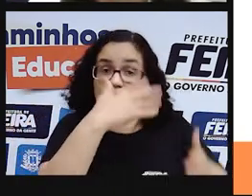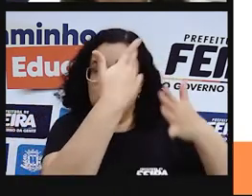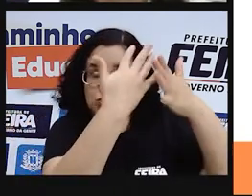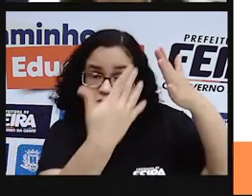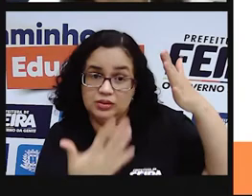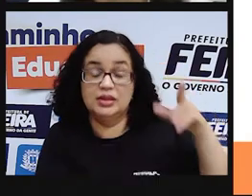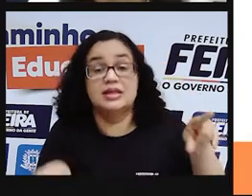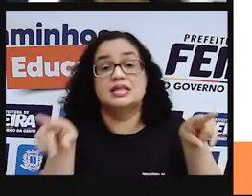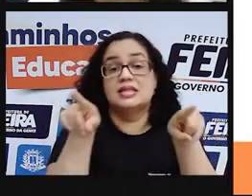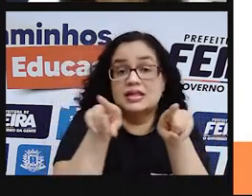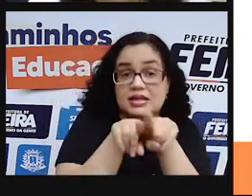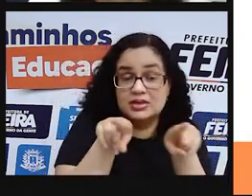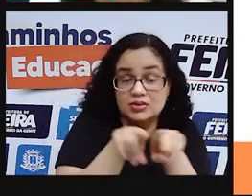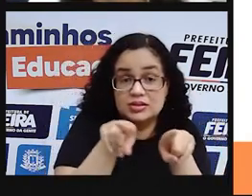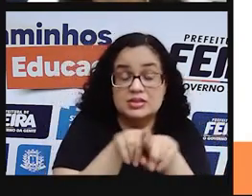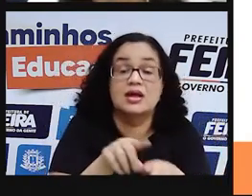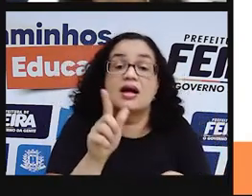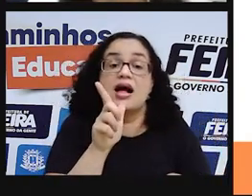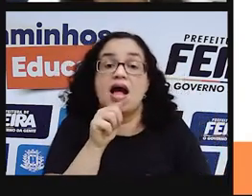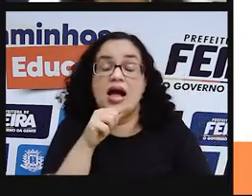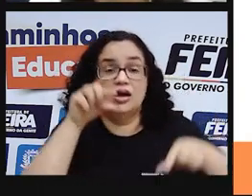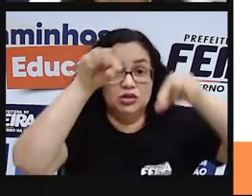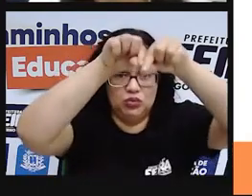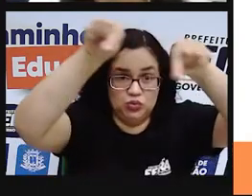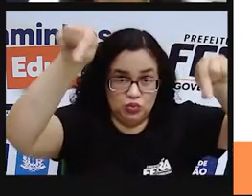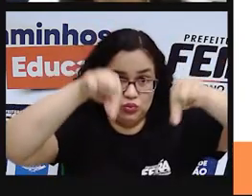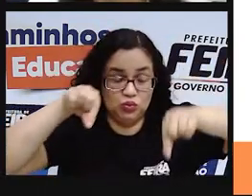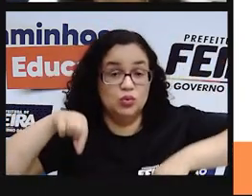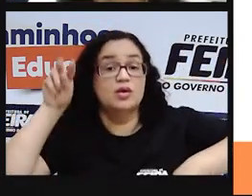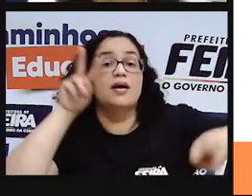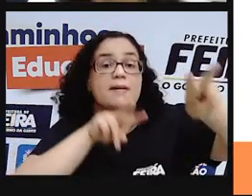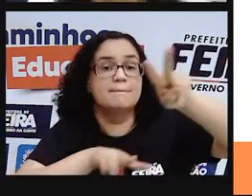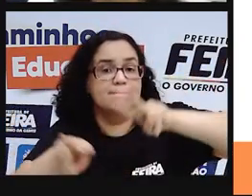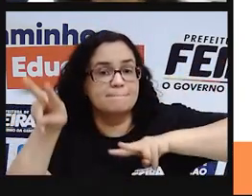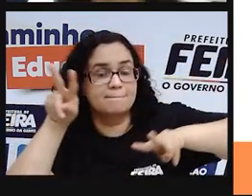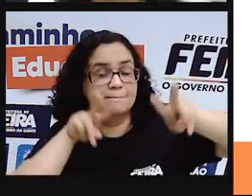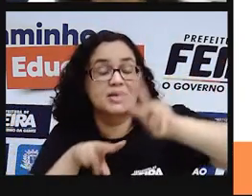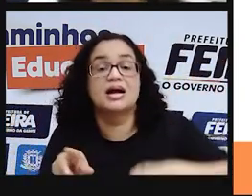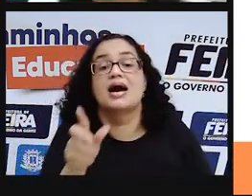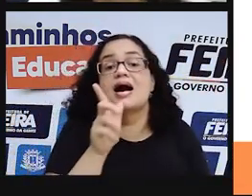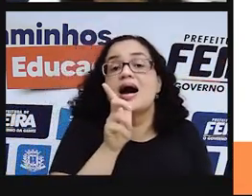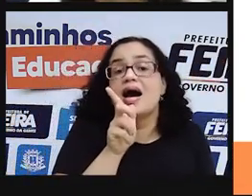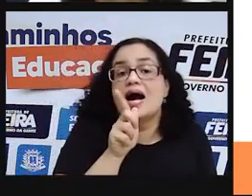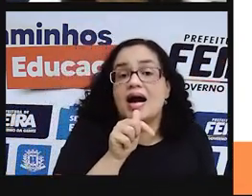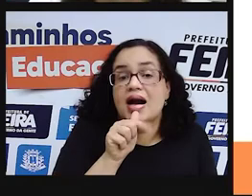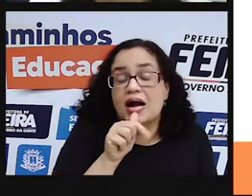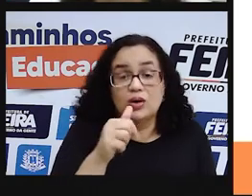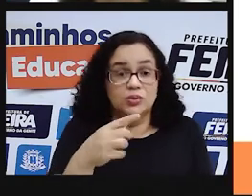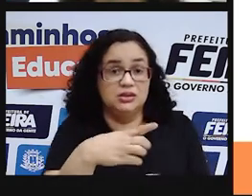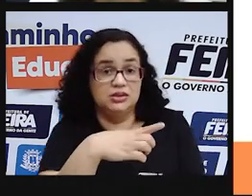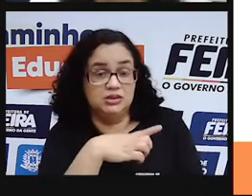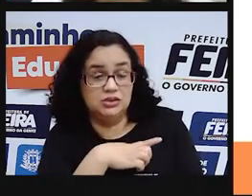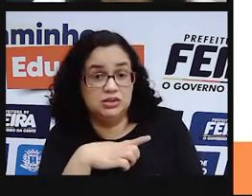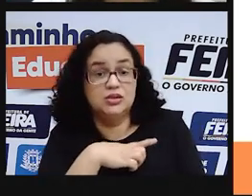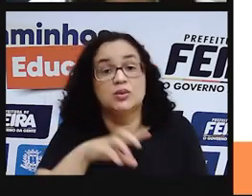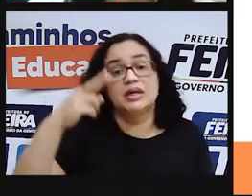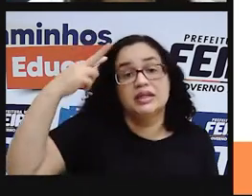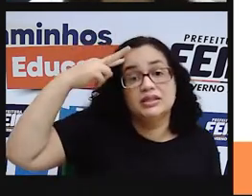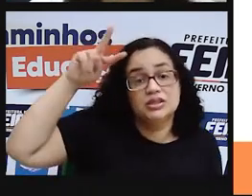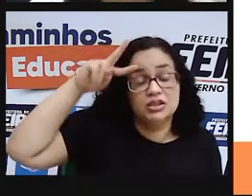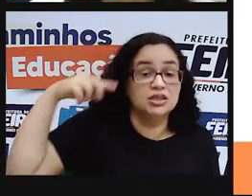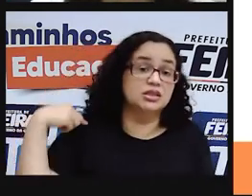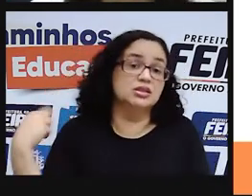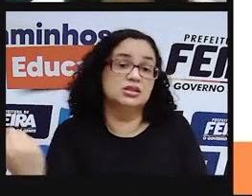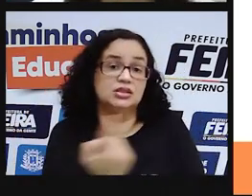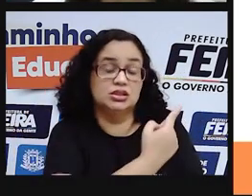de água e também as Lagoas então a gente observa aí o como com a água faz parte da história da